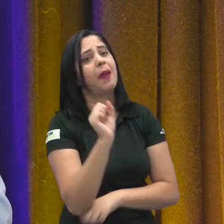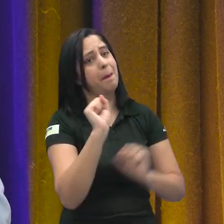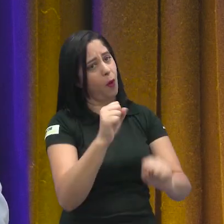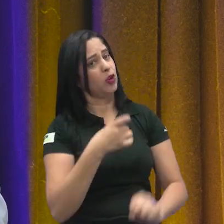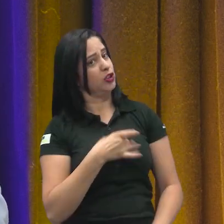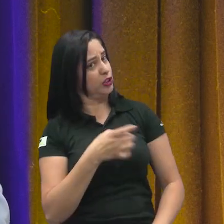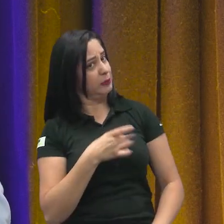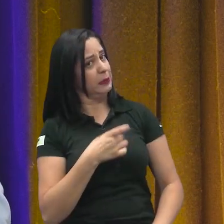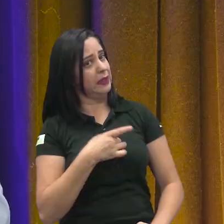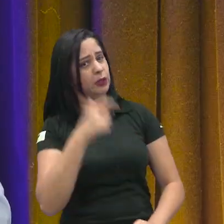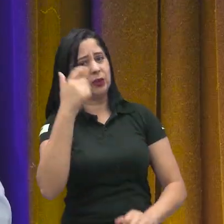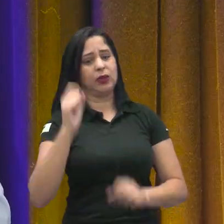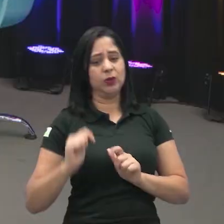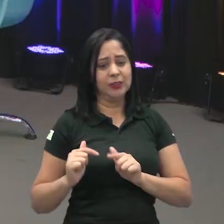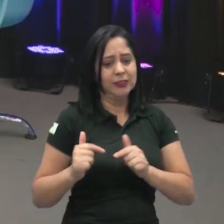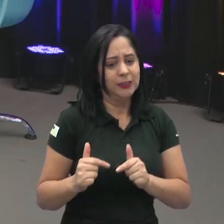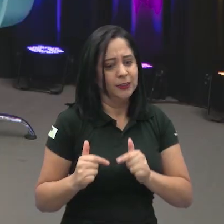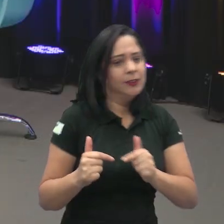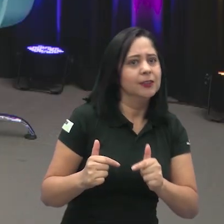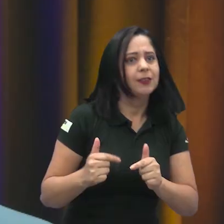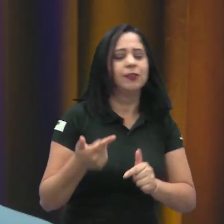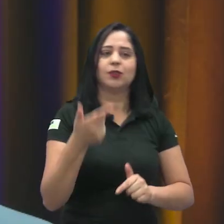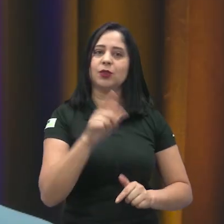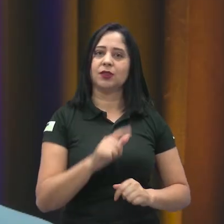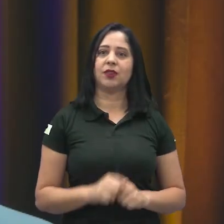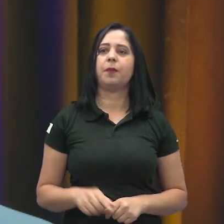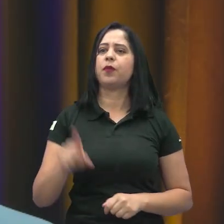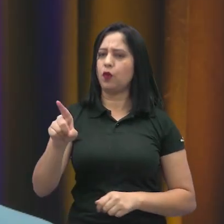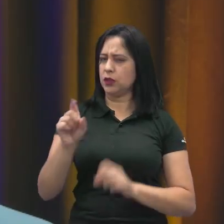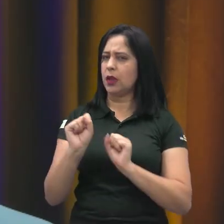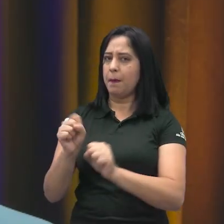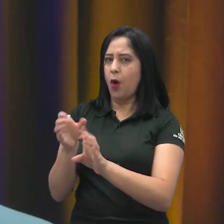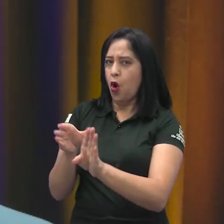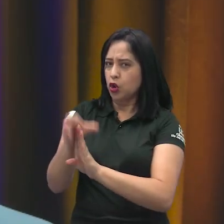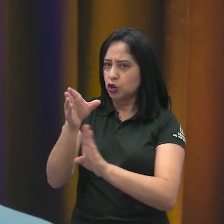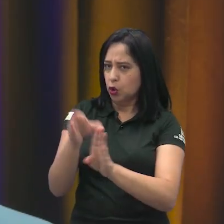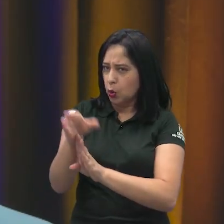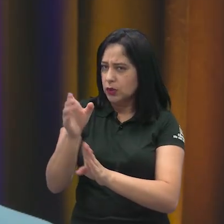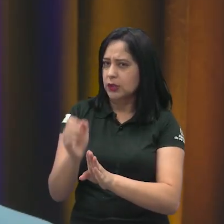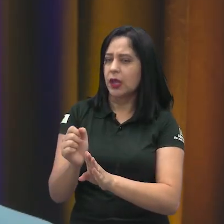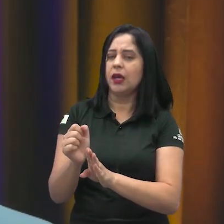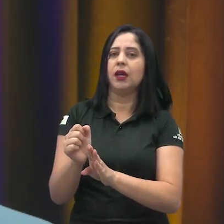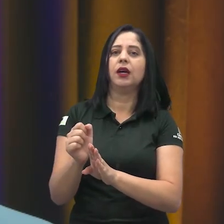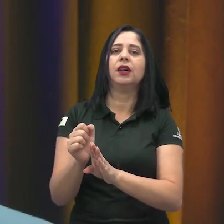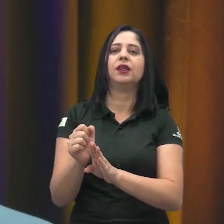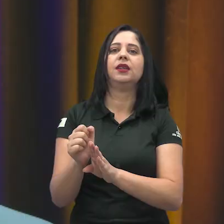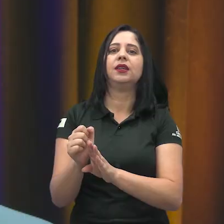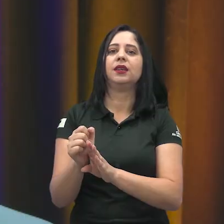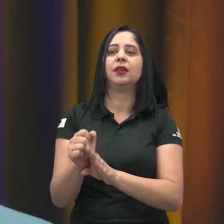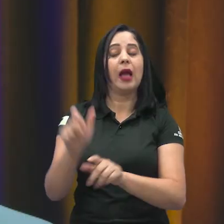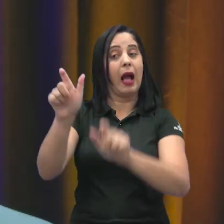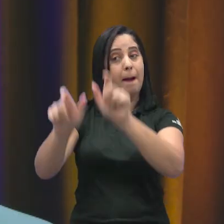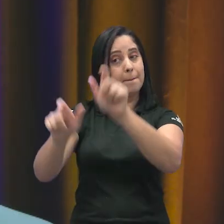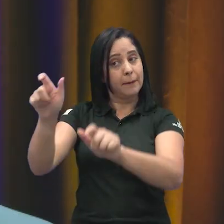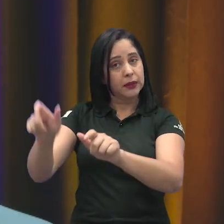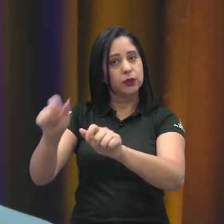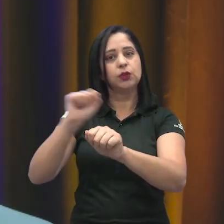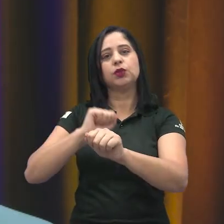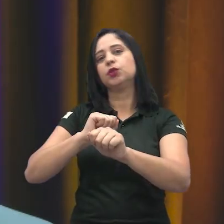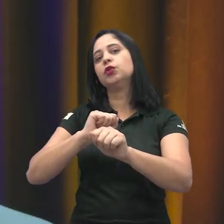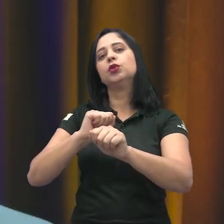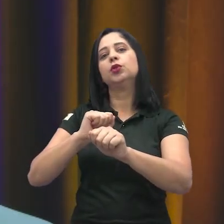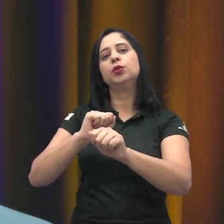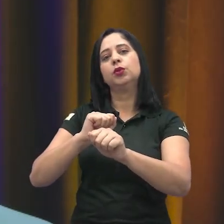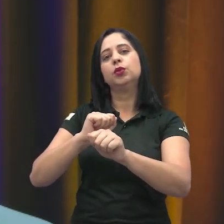medo pode travar. E o que você, como líder, diria hoje para quem está lá do outro lado, está